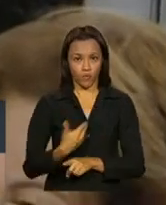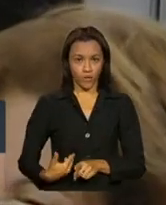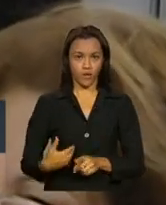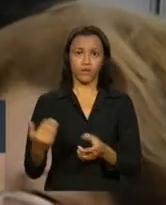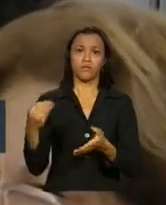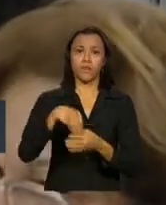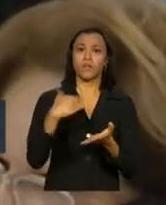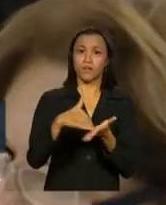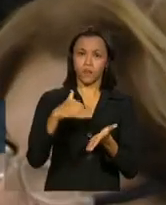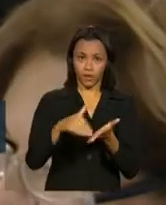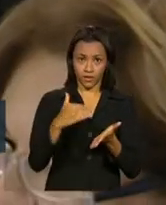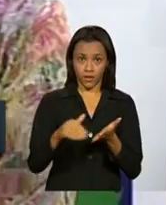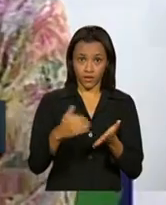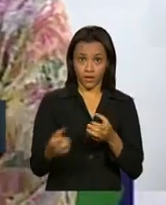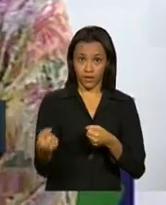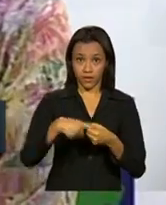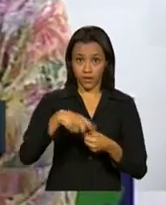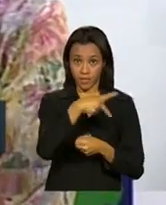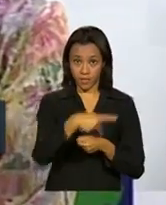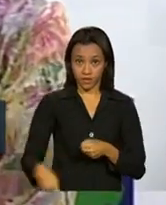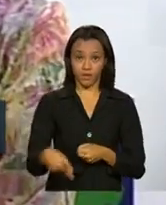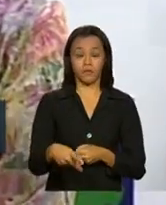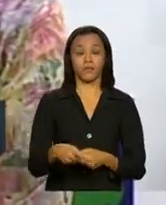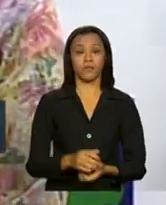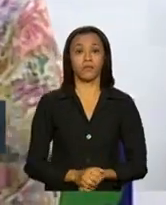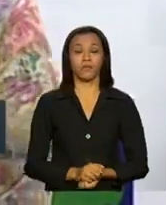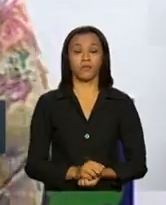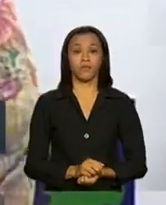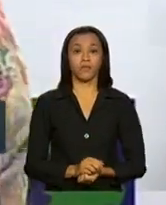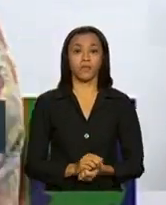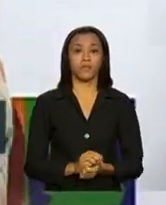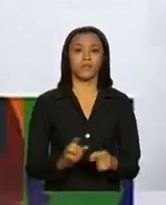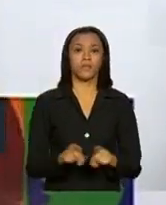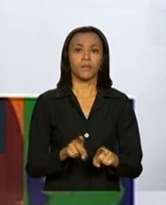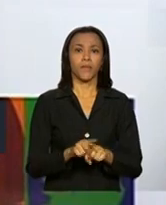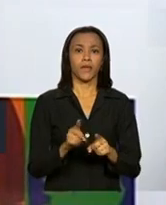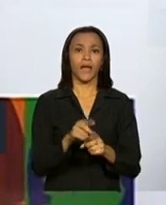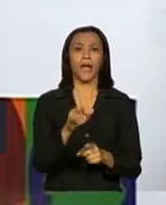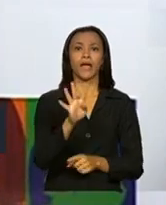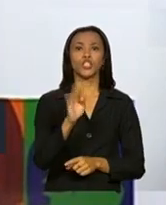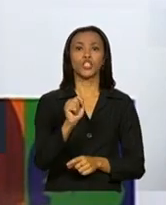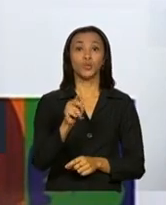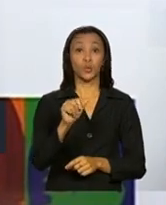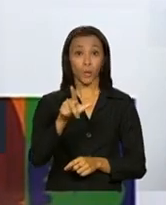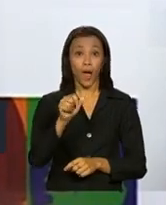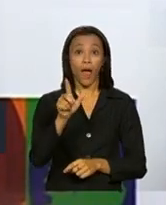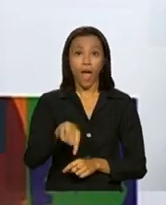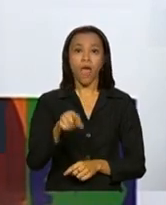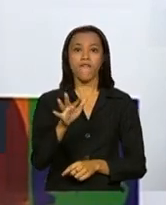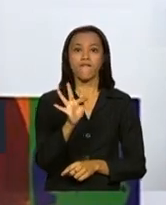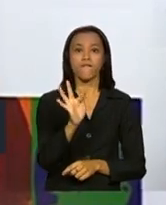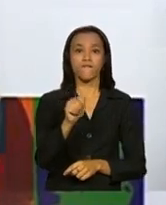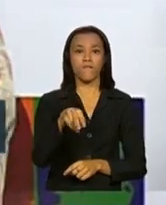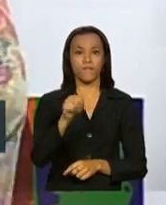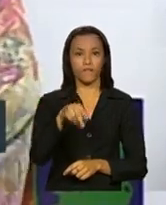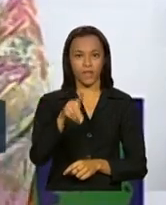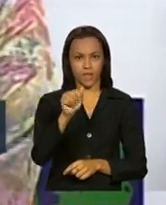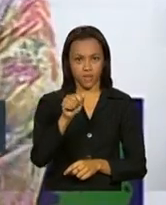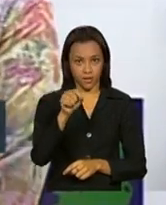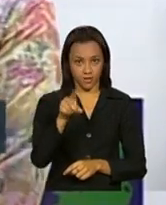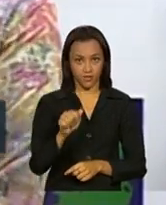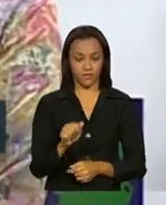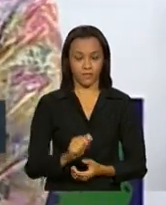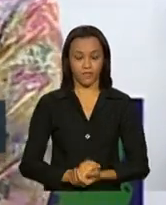da Secretaria Geral da presidência da república a titular passa a ser a Fernanda maavi Mourão de